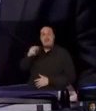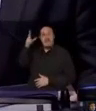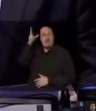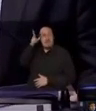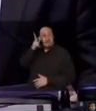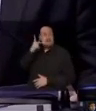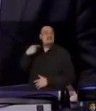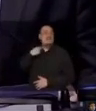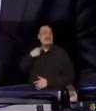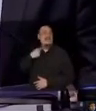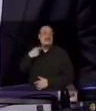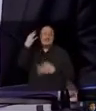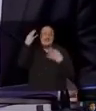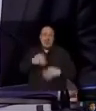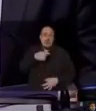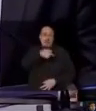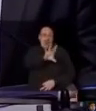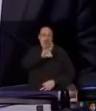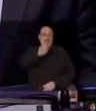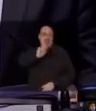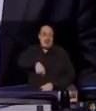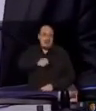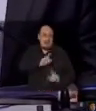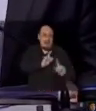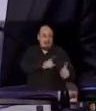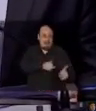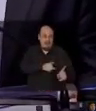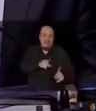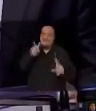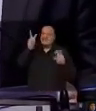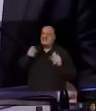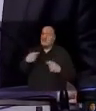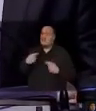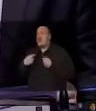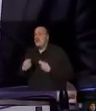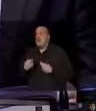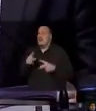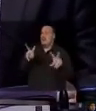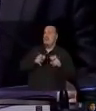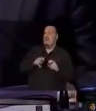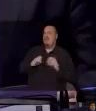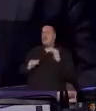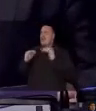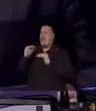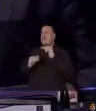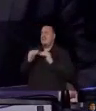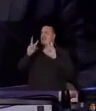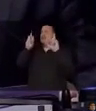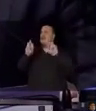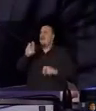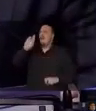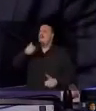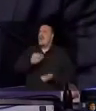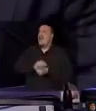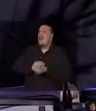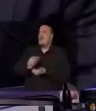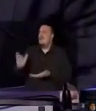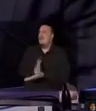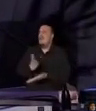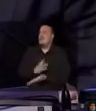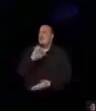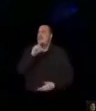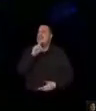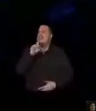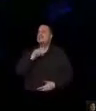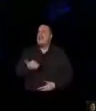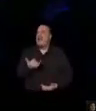fala assim ah o feijão tá caro não feijão não está caro é o poder aquisitivo do seu momento é